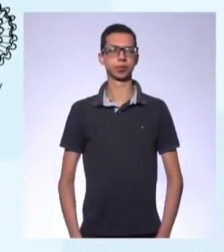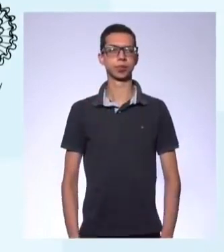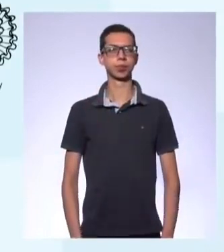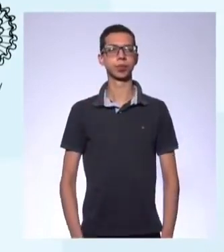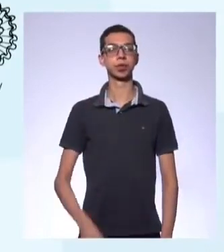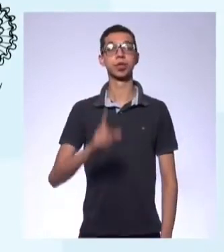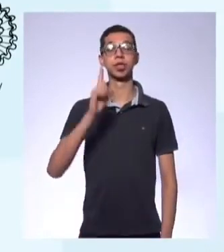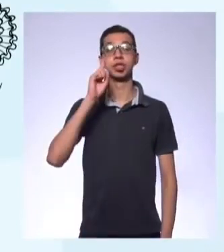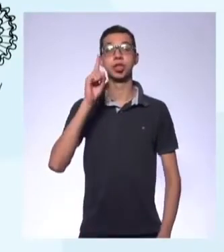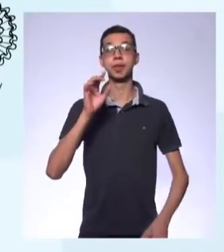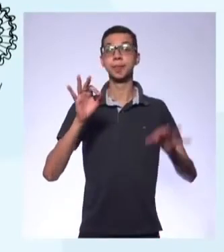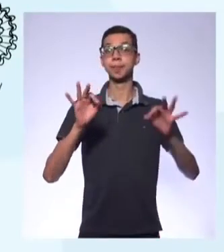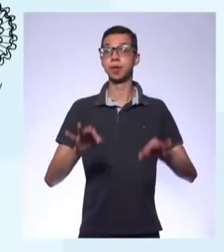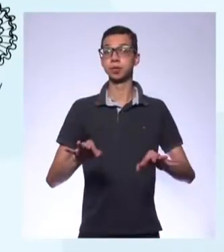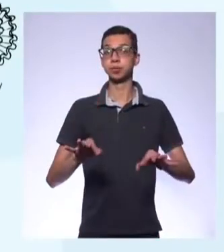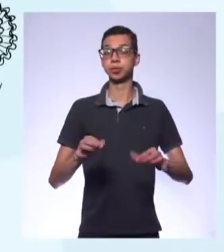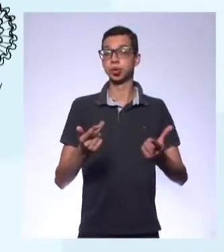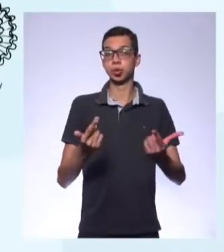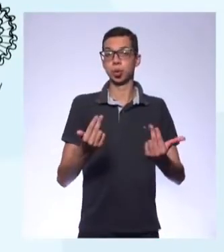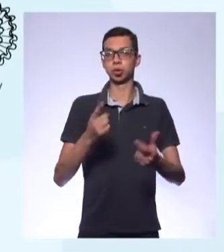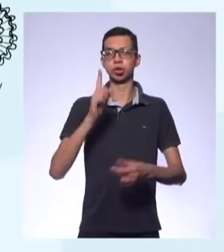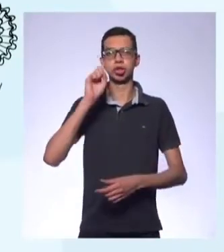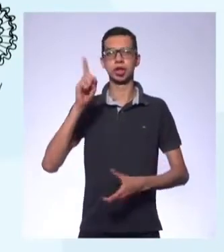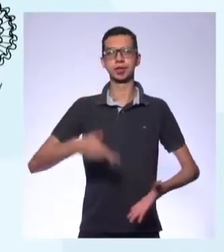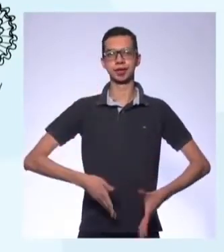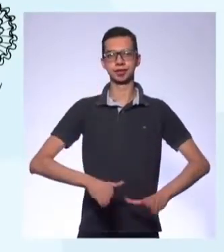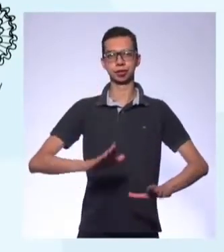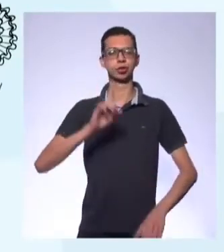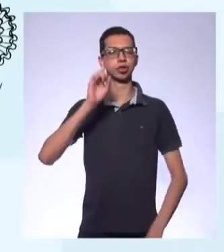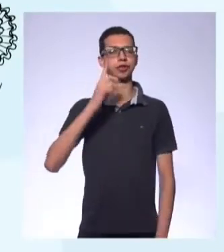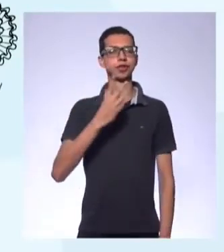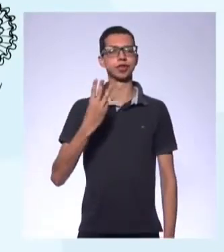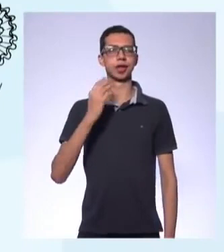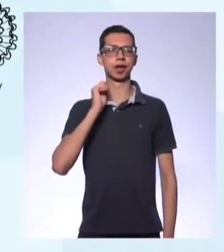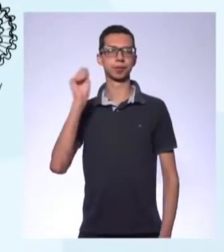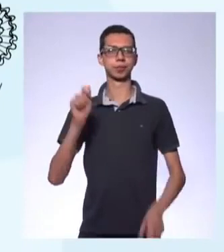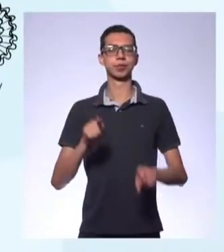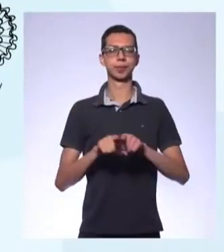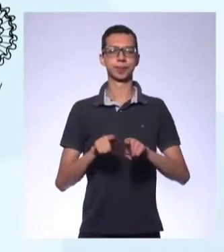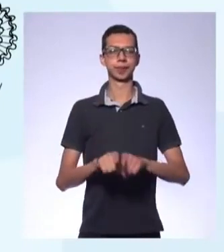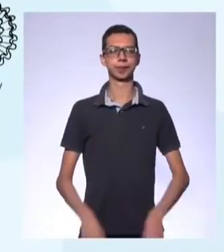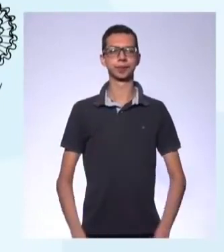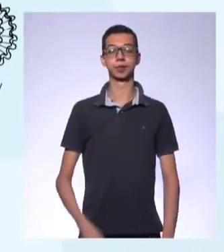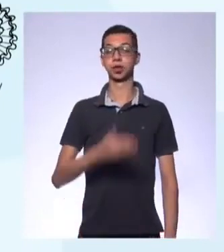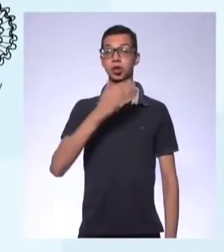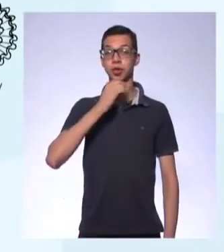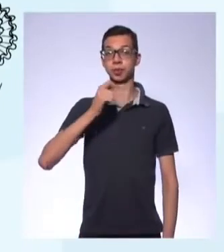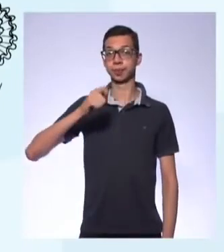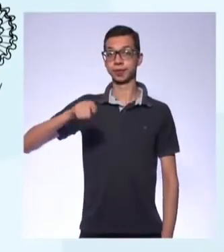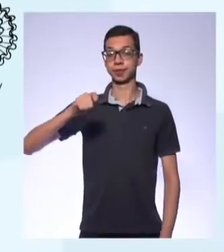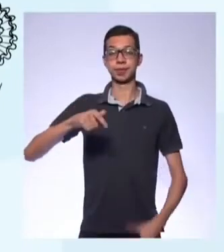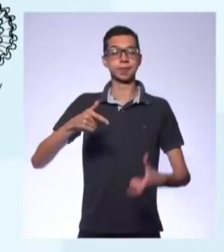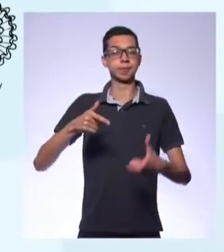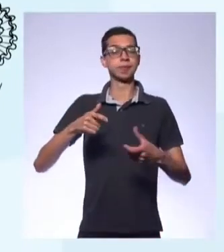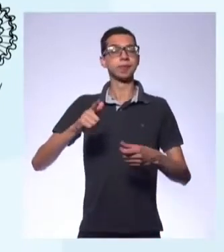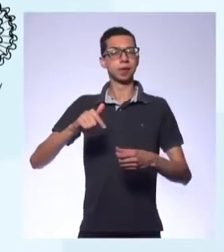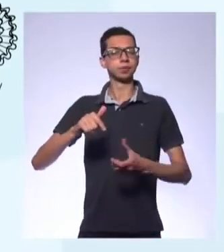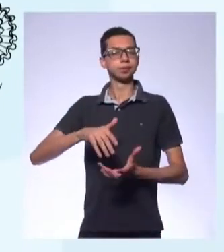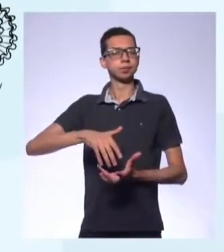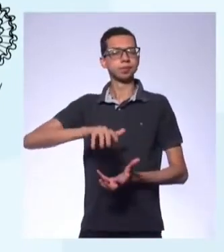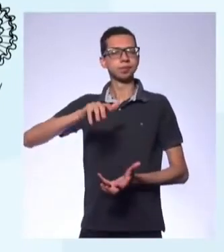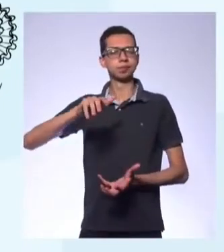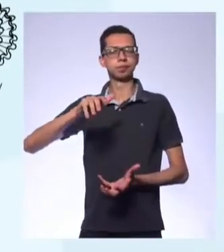Foi um poeta, dramaturgo e ator inglês. É considerado como o maior escritor inglês. Ele influenciou a